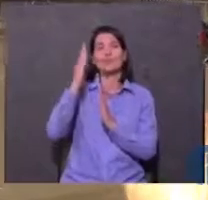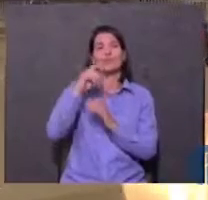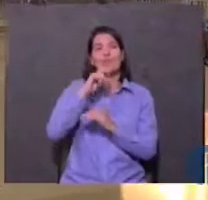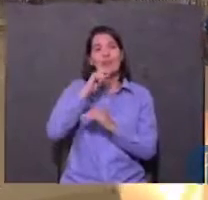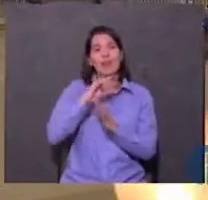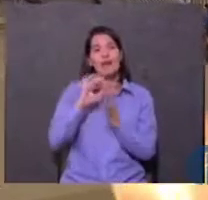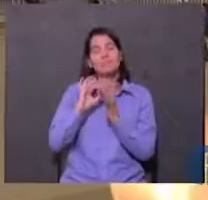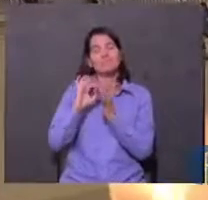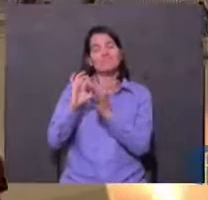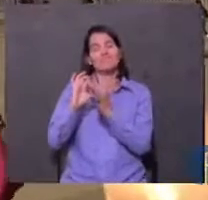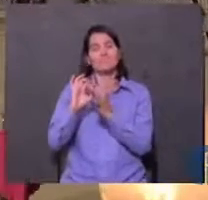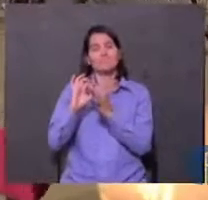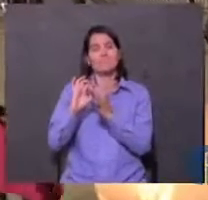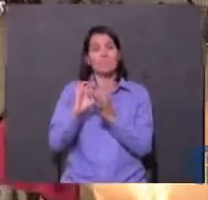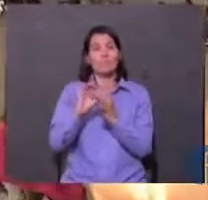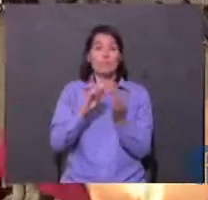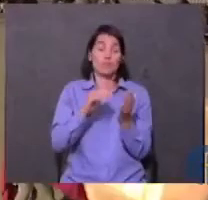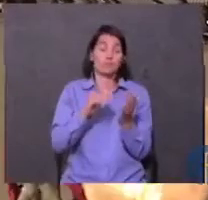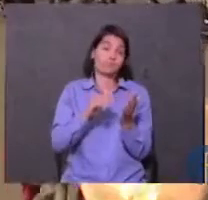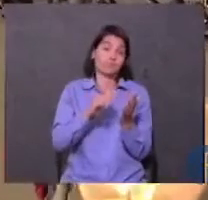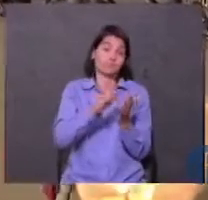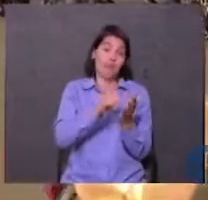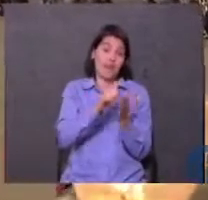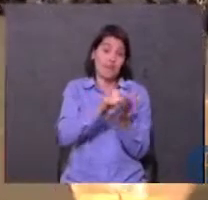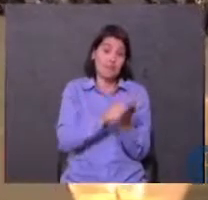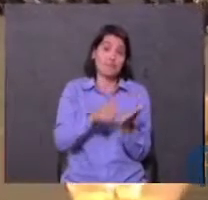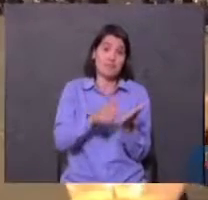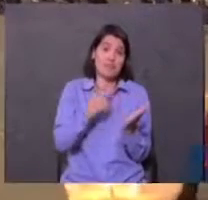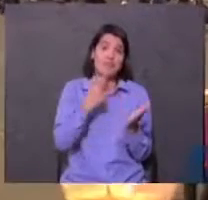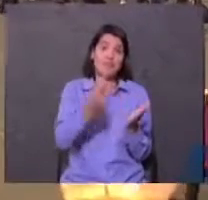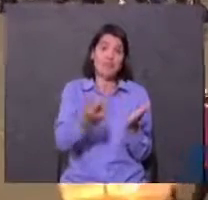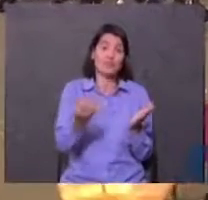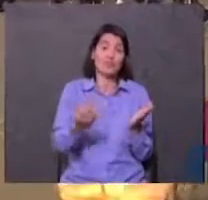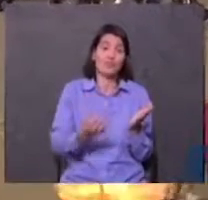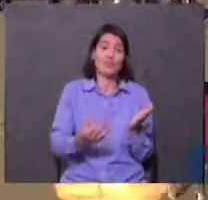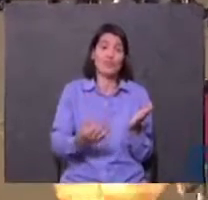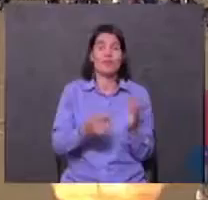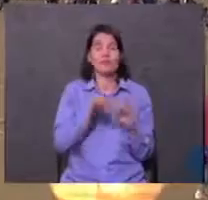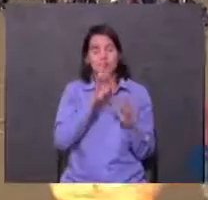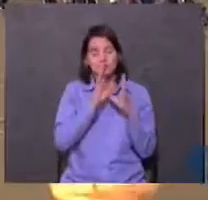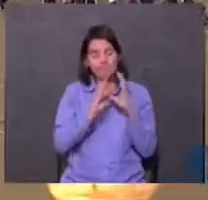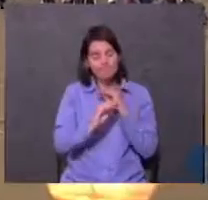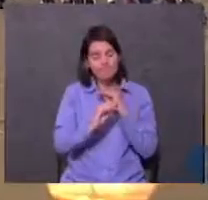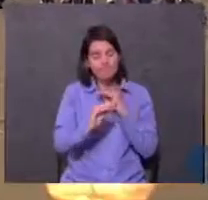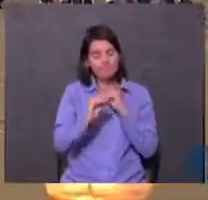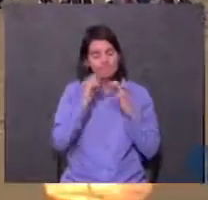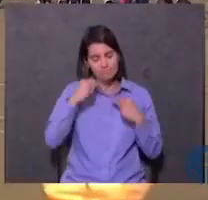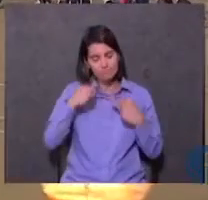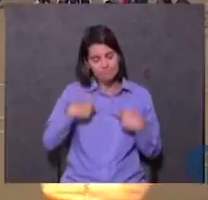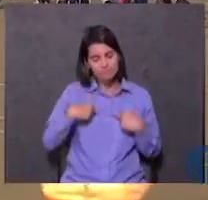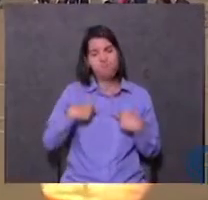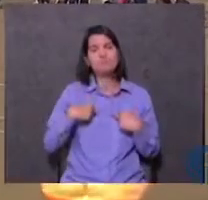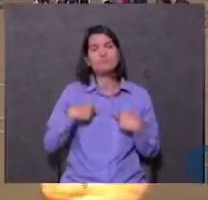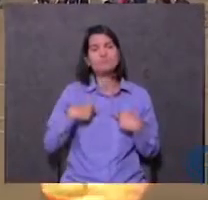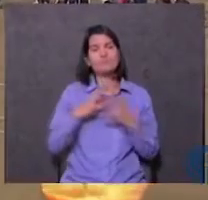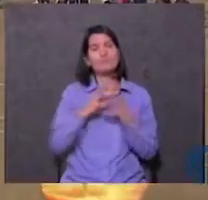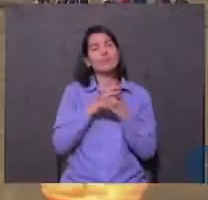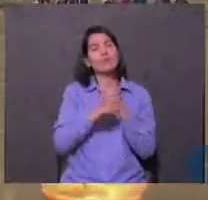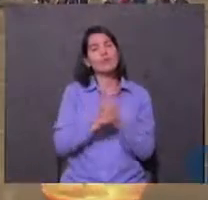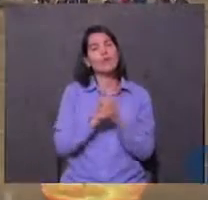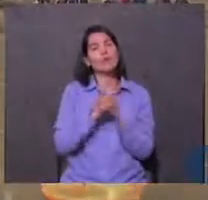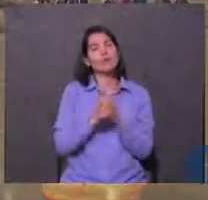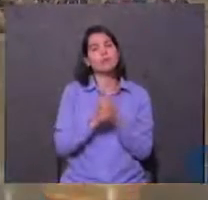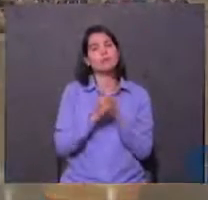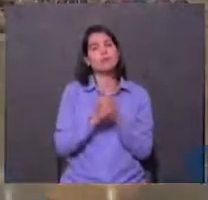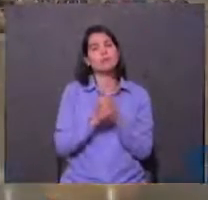como a Bíblia lembra, no meio do recolhimento e do silêncio, onde a oração se torna